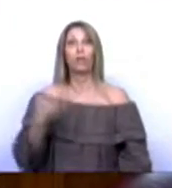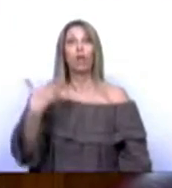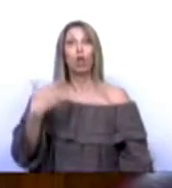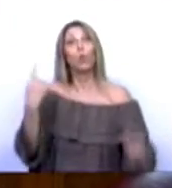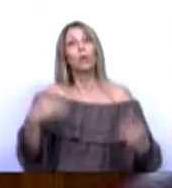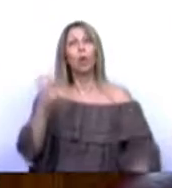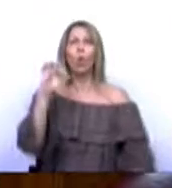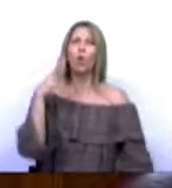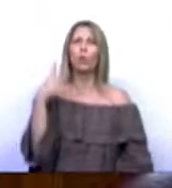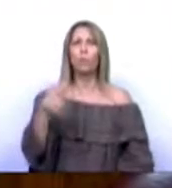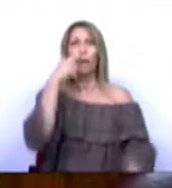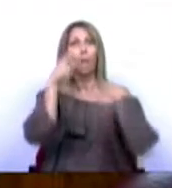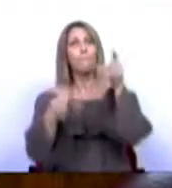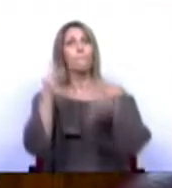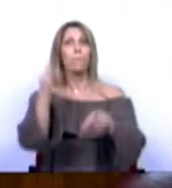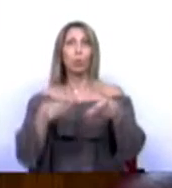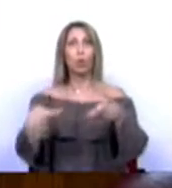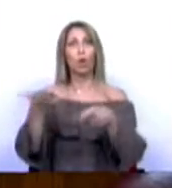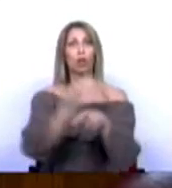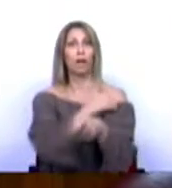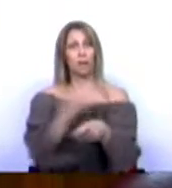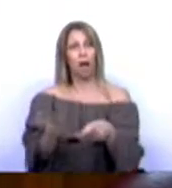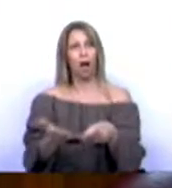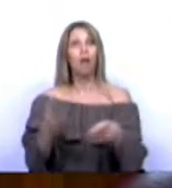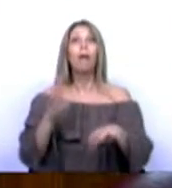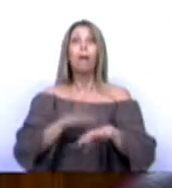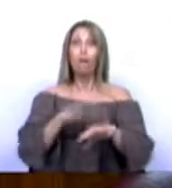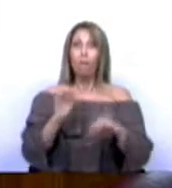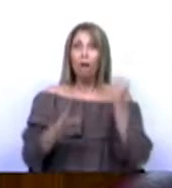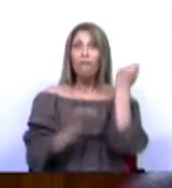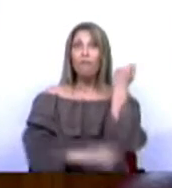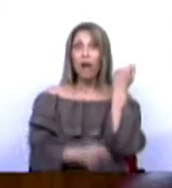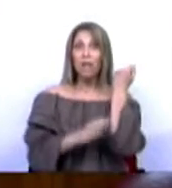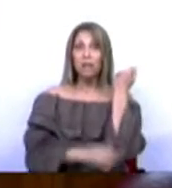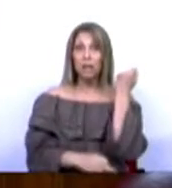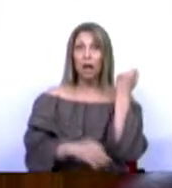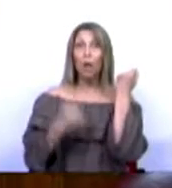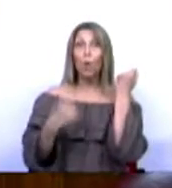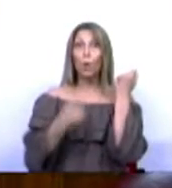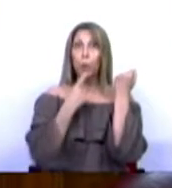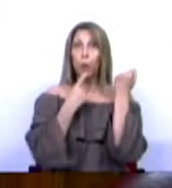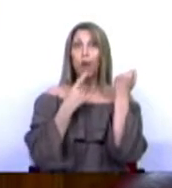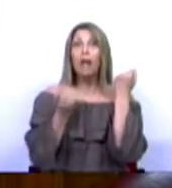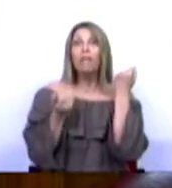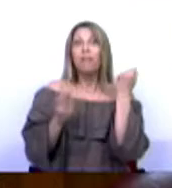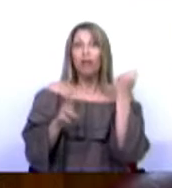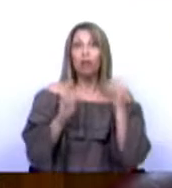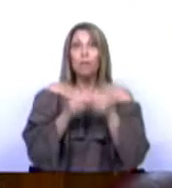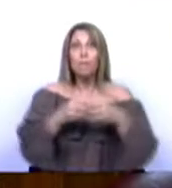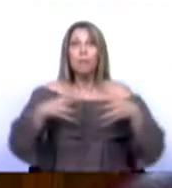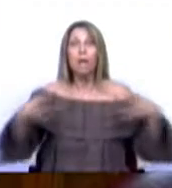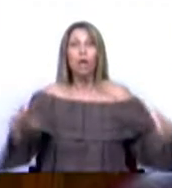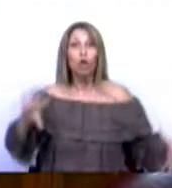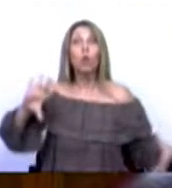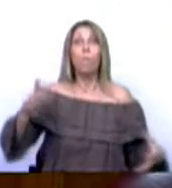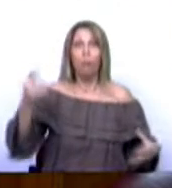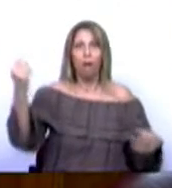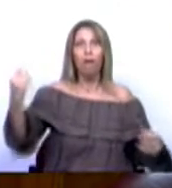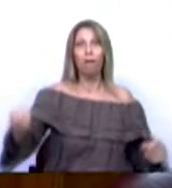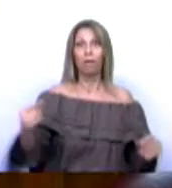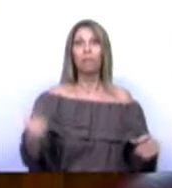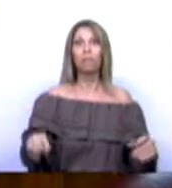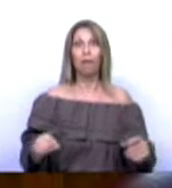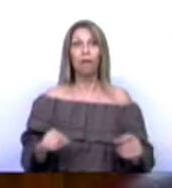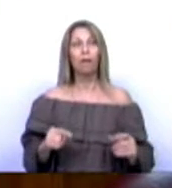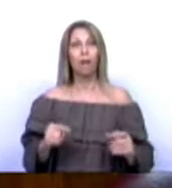mil habitantes. É por isso uma das freguesias com maior taxa de crescimento do país e este crescimento coloca,